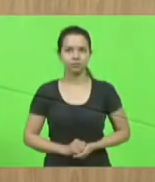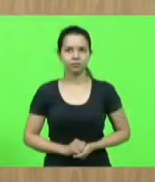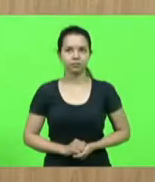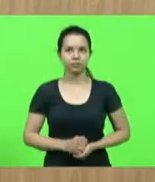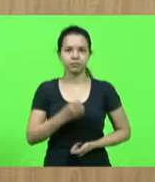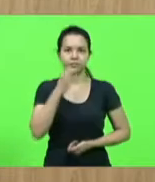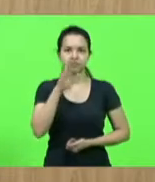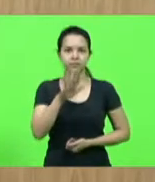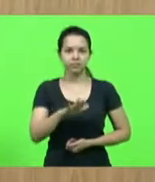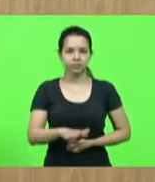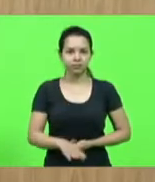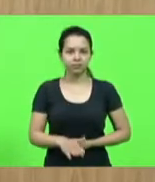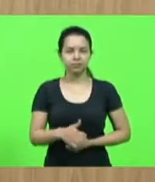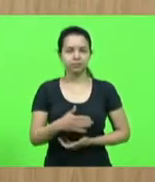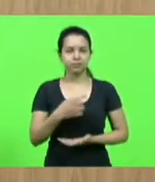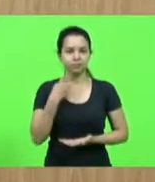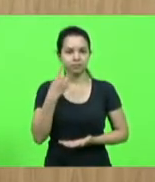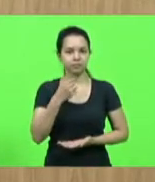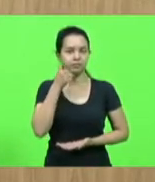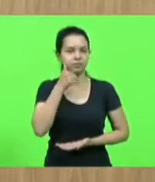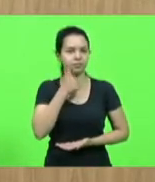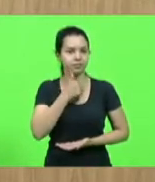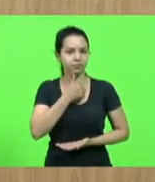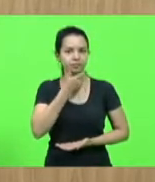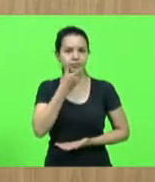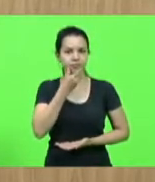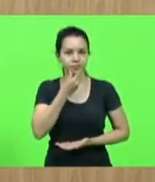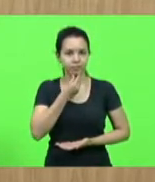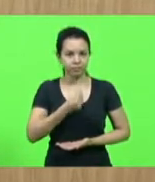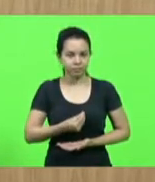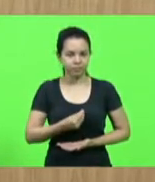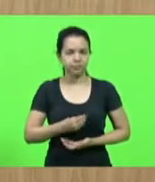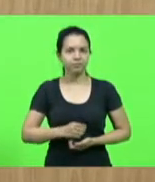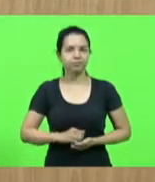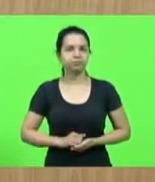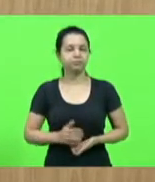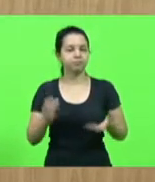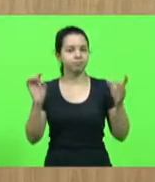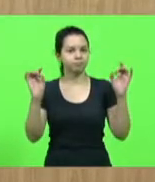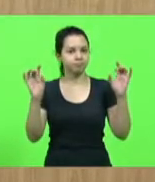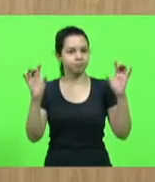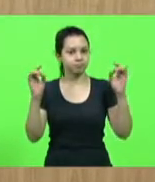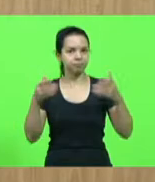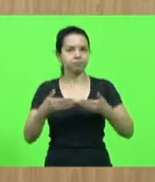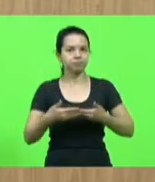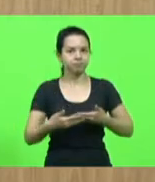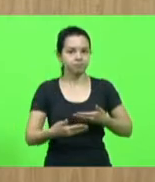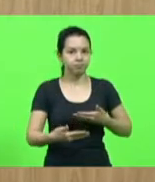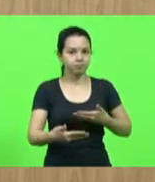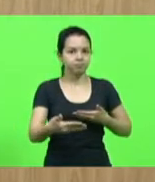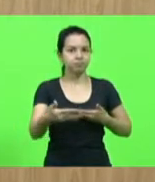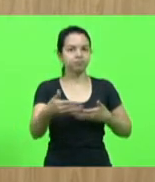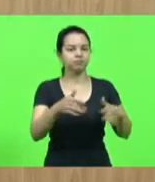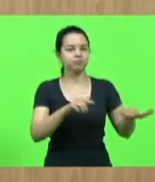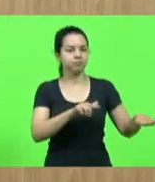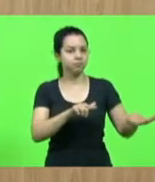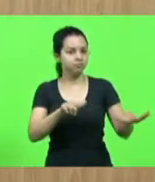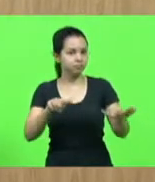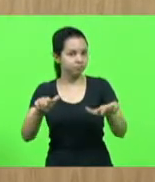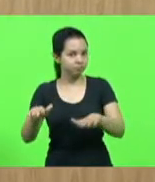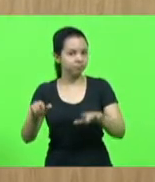Boa tarde, deputadas, boa tarde, deputados. De uma forma especial, iniciamos uma semana muito especial essa